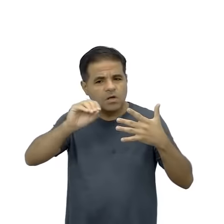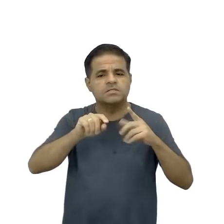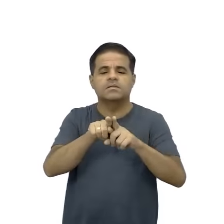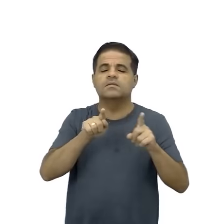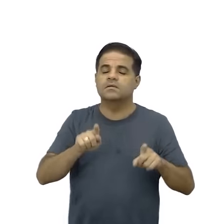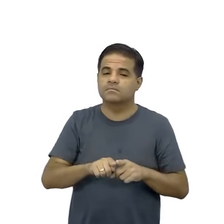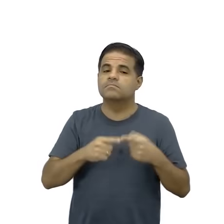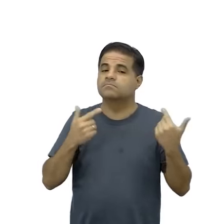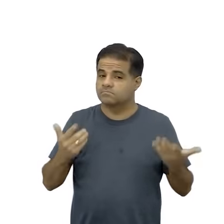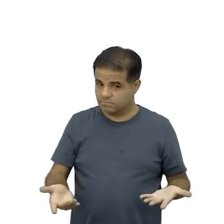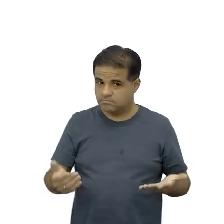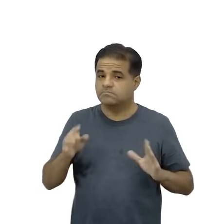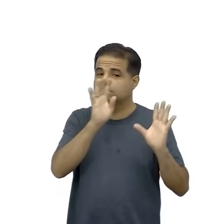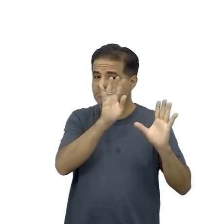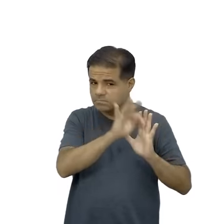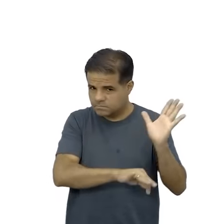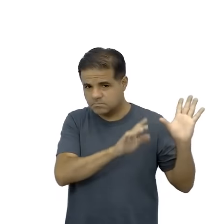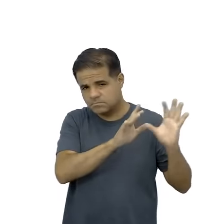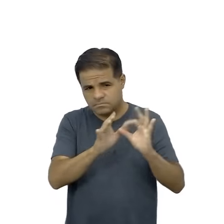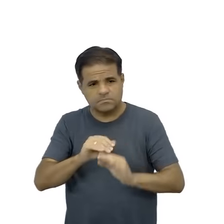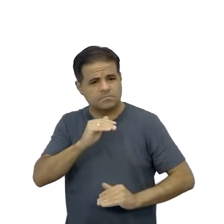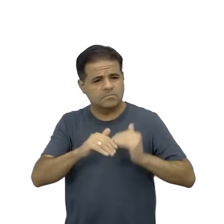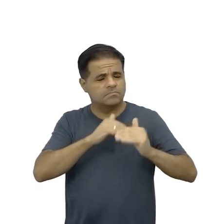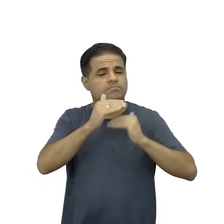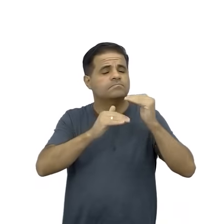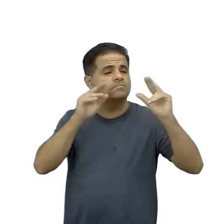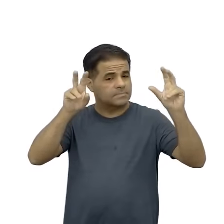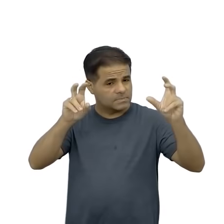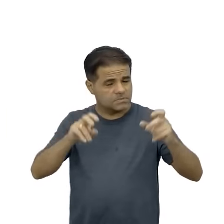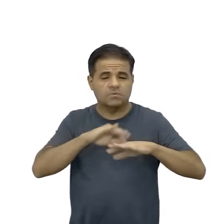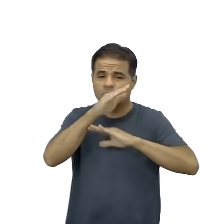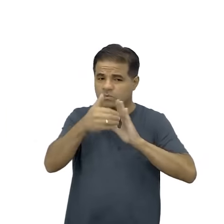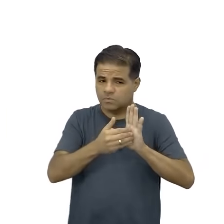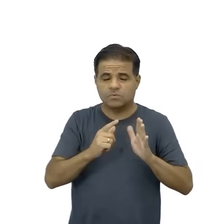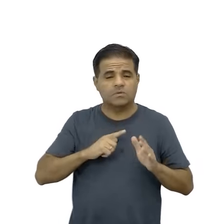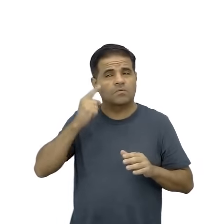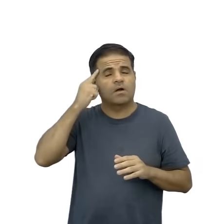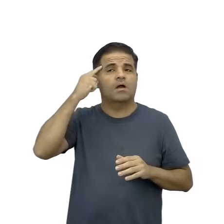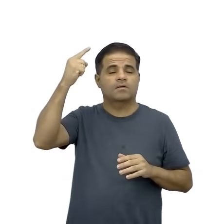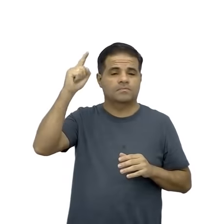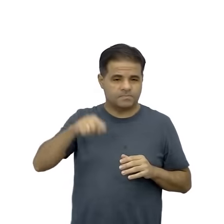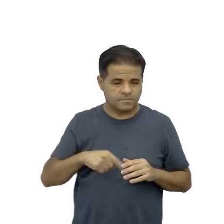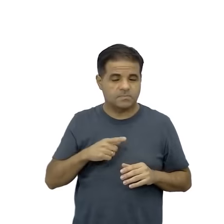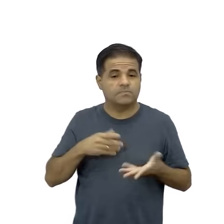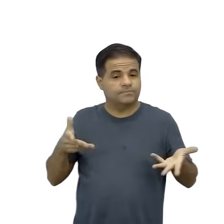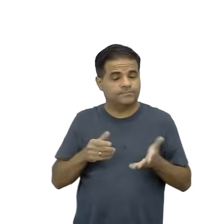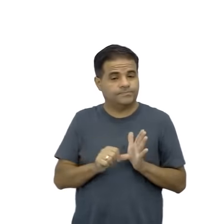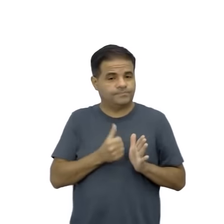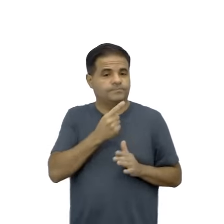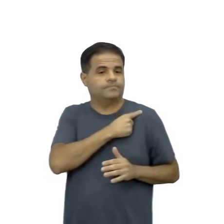conhecimento, textualização, progressão temática, né? Então, eu tenho essa ideia, estou aqui na primeira série do ensino